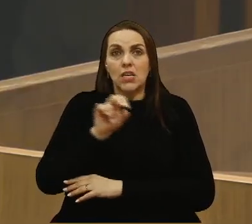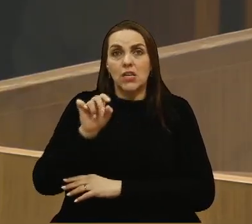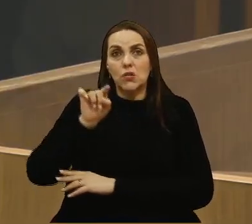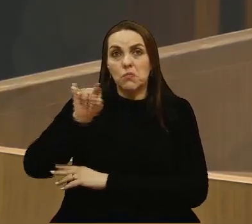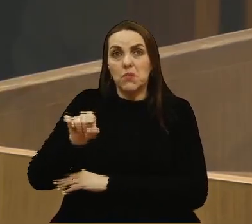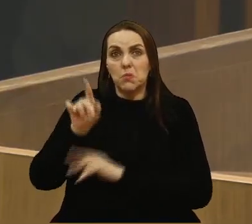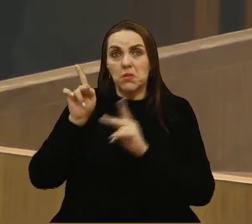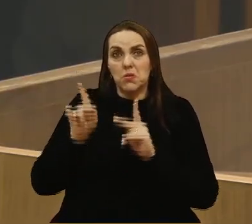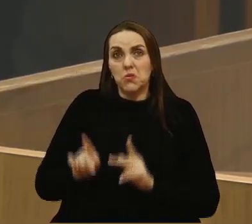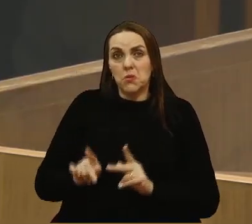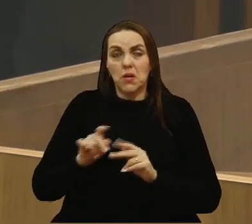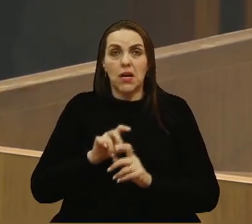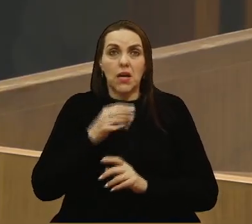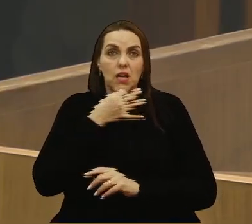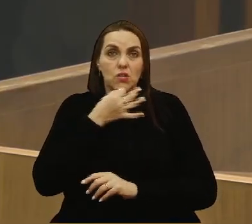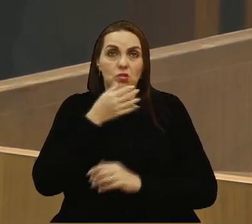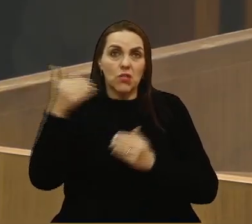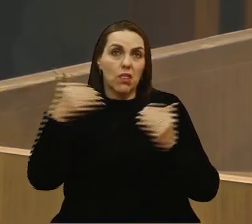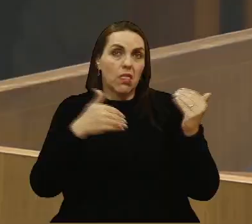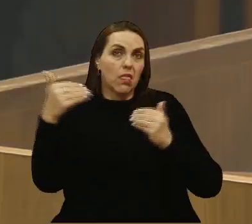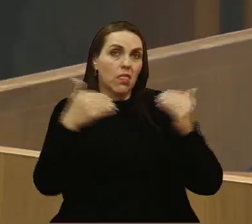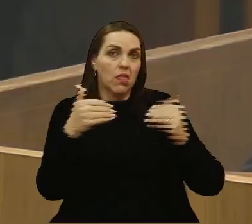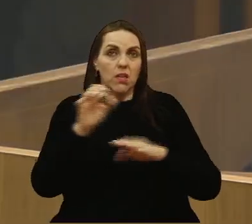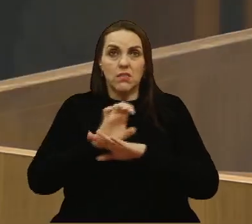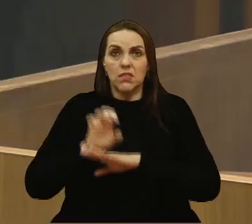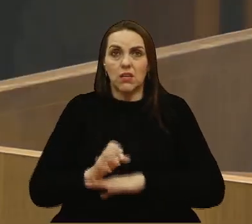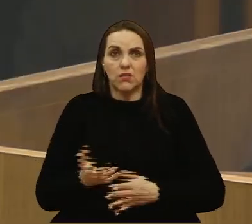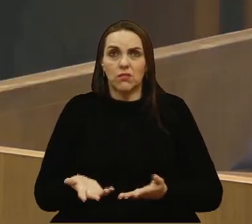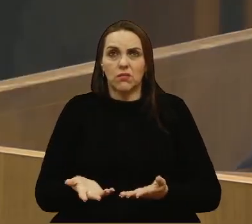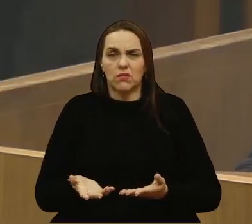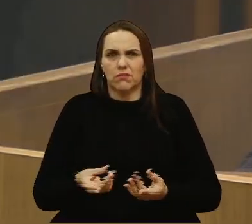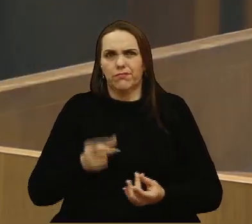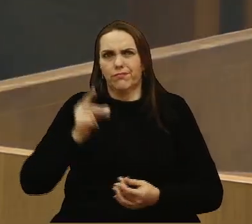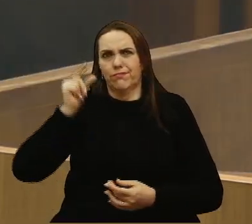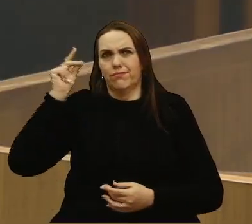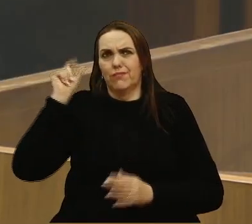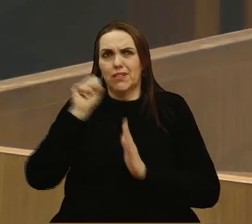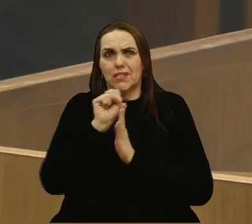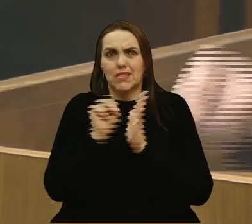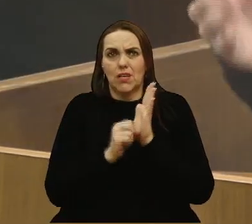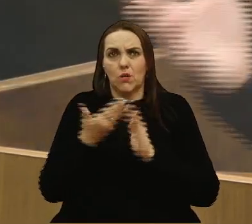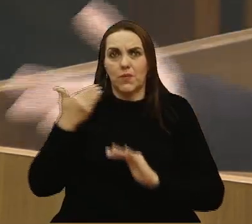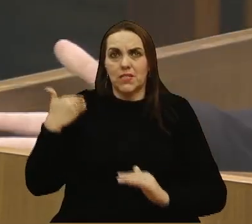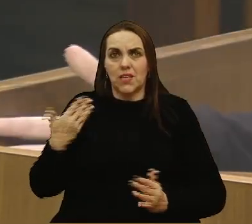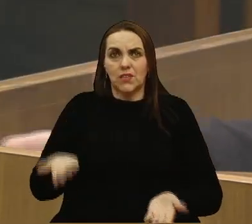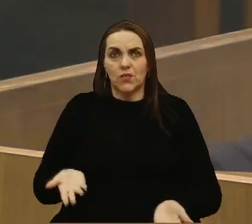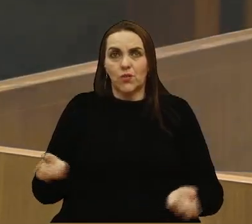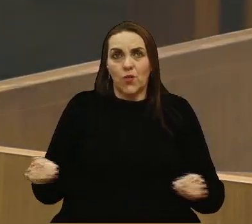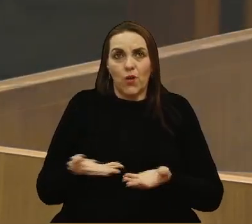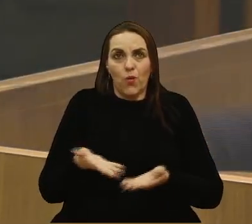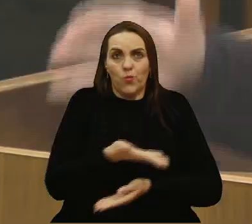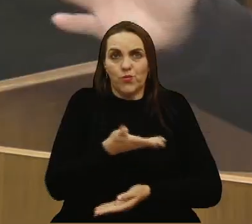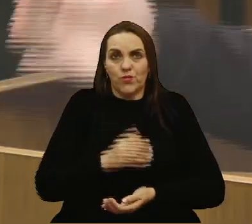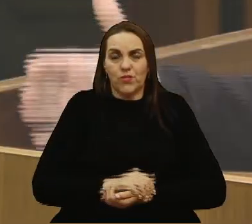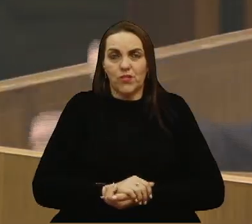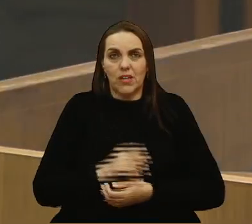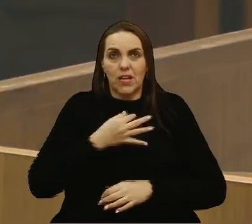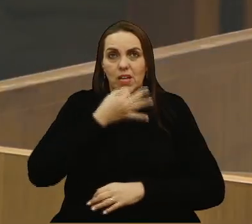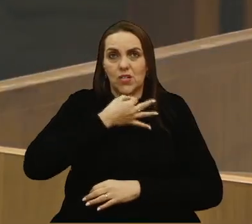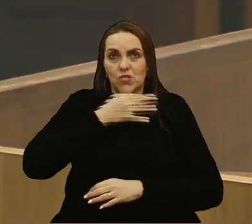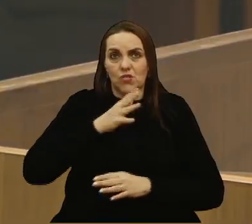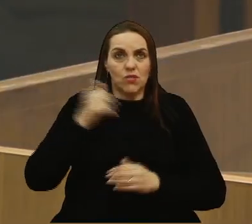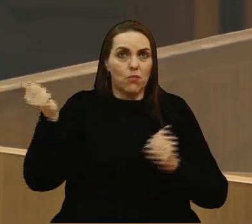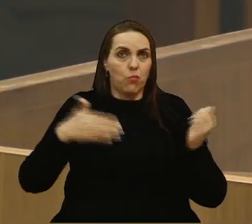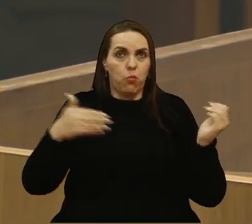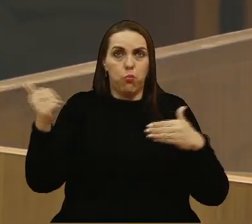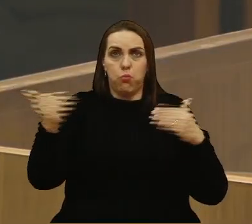habitantes. É que Caxias recebe gente de todo o estado. Sim, isso desde o século passado, né, nobres colegas? Não é uma coisa de hoje, que Caxias recebe